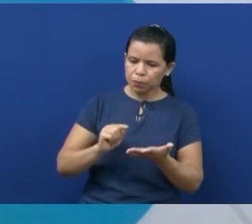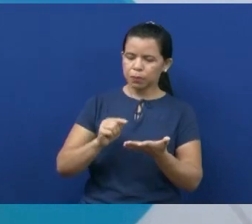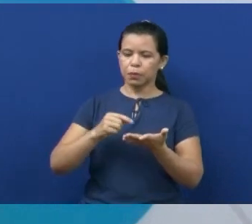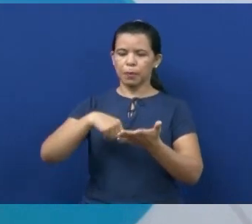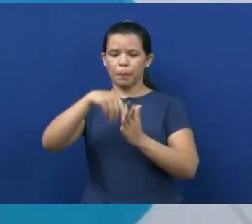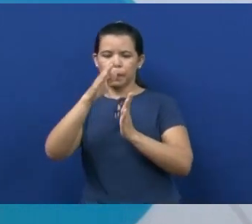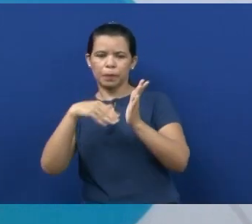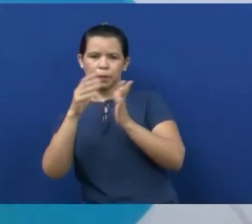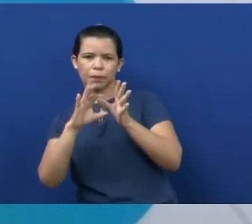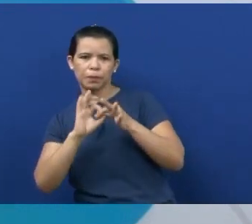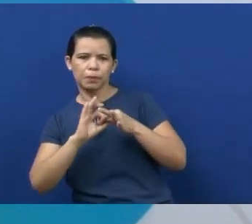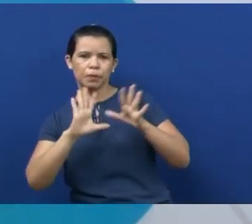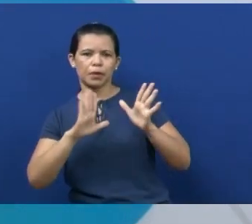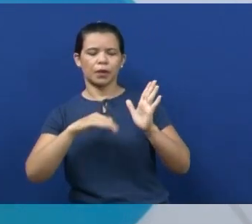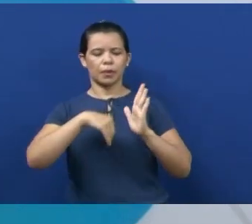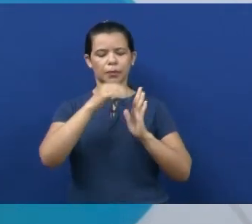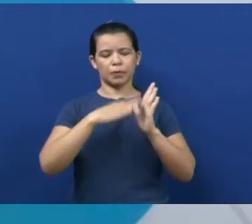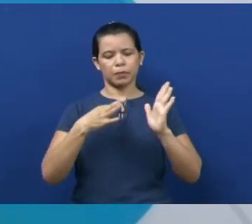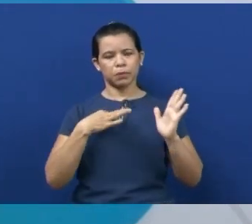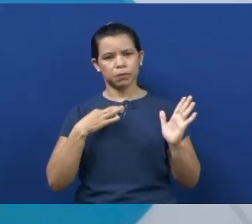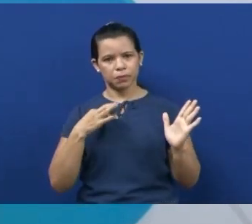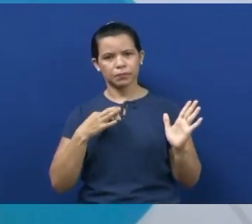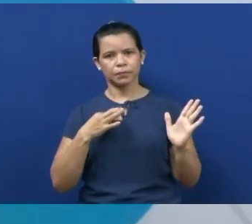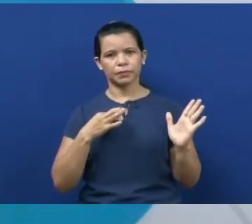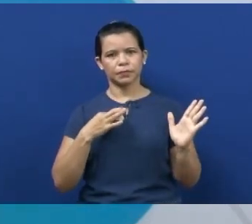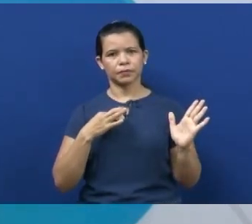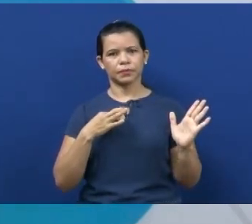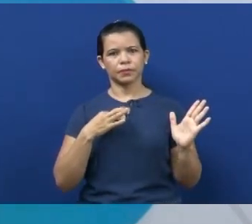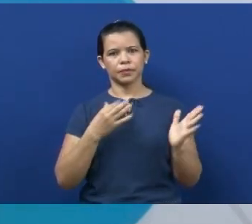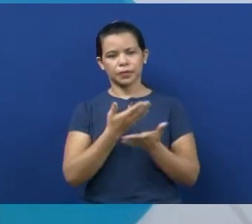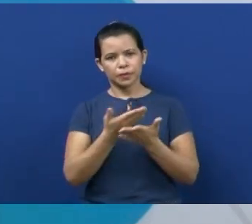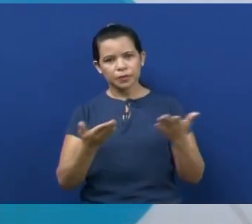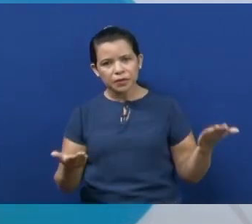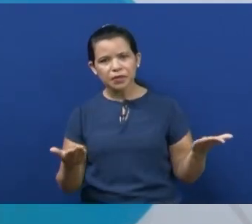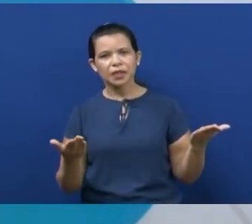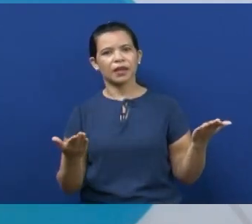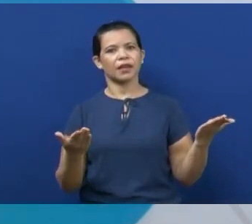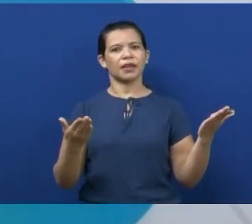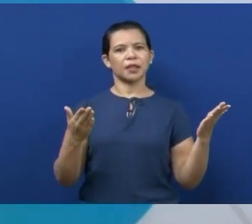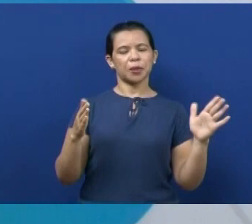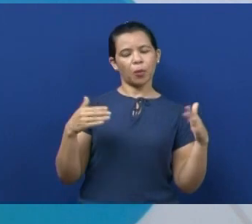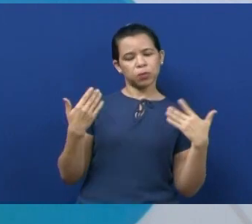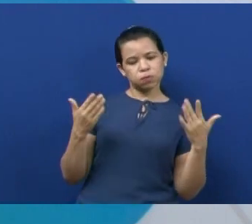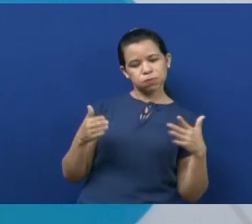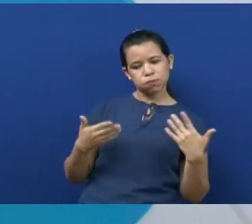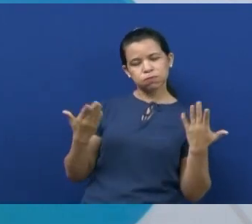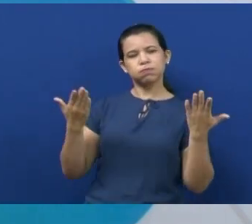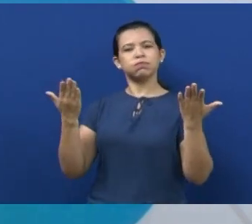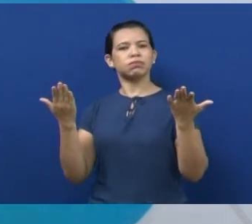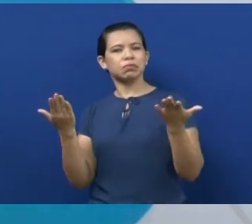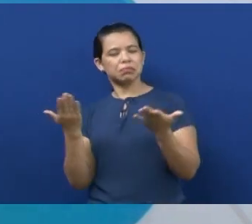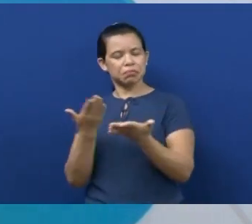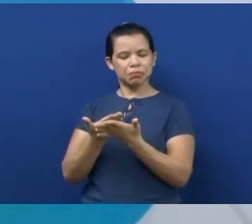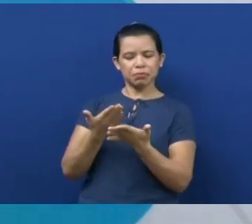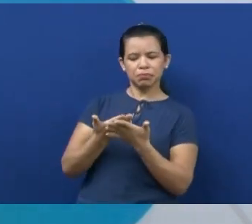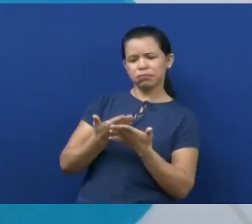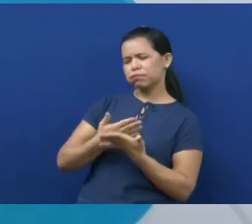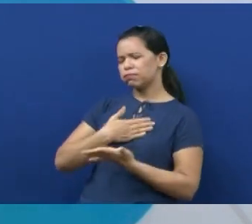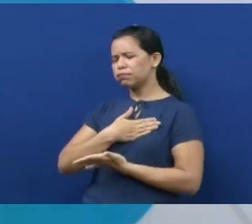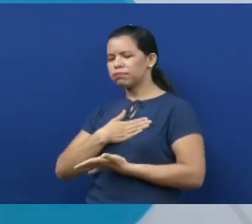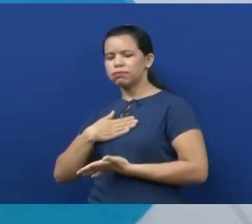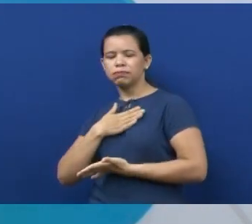da pintura em camiseta, e assim vocês poderem se divertir e ter um momento de